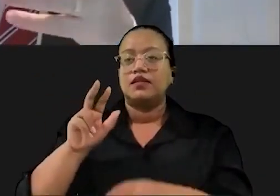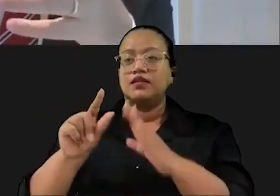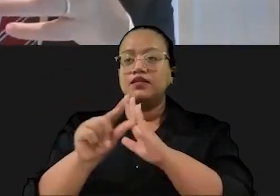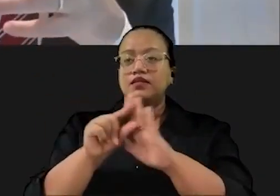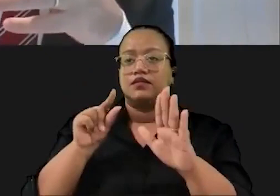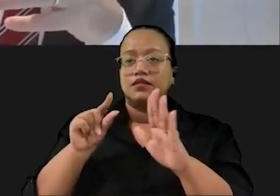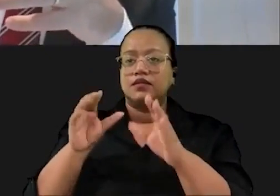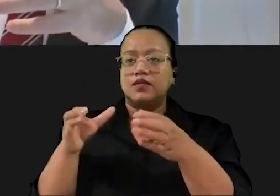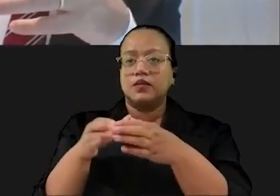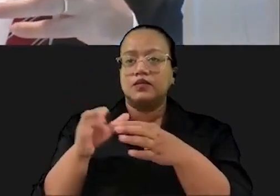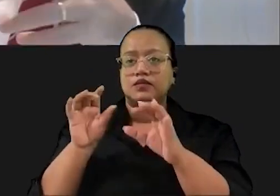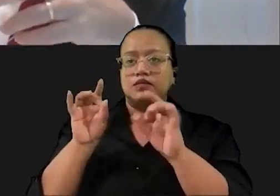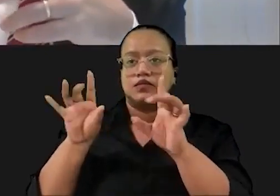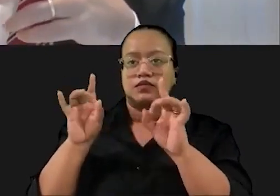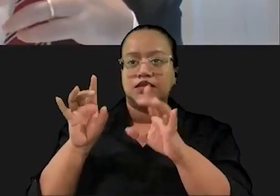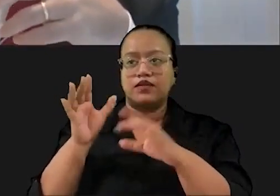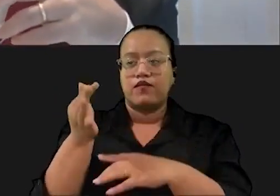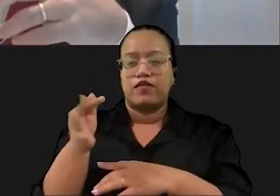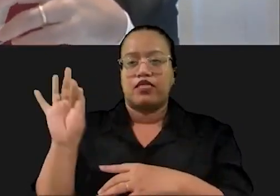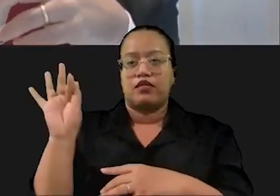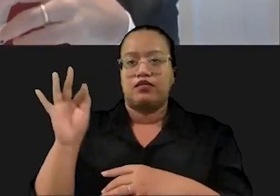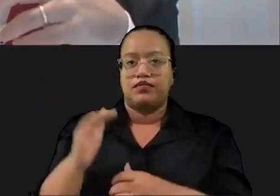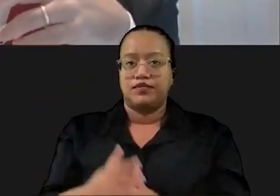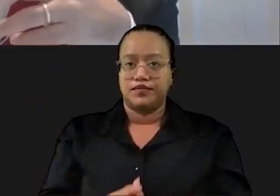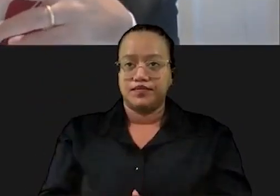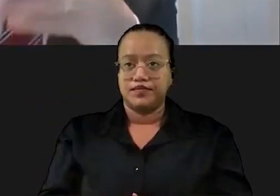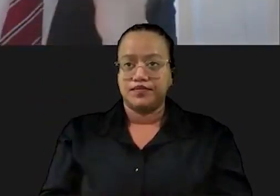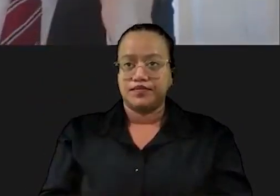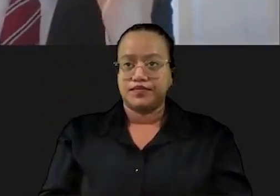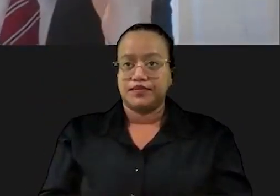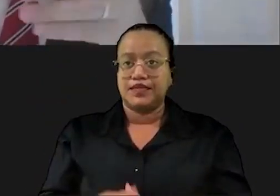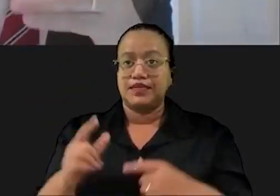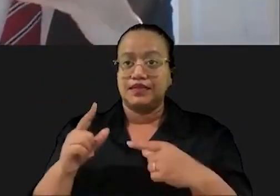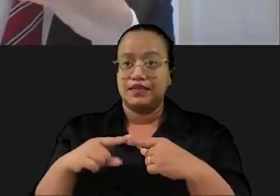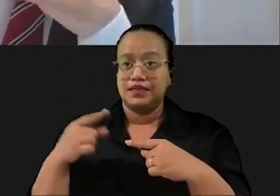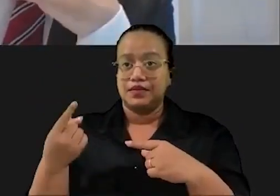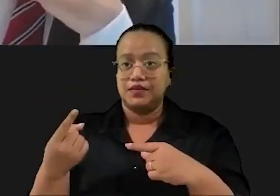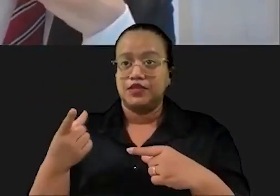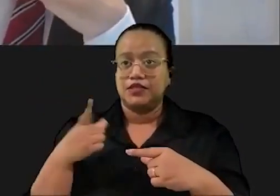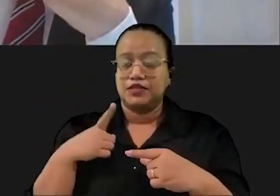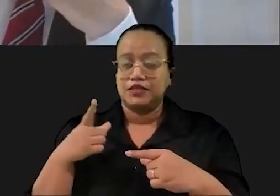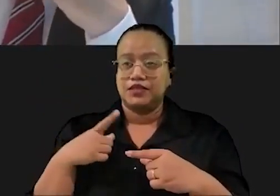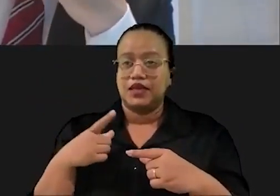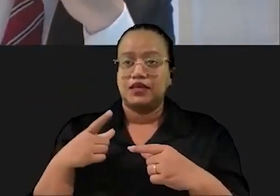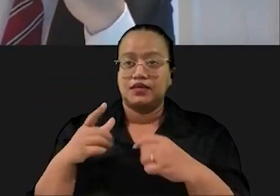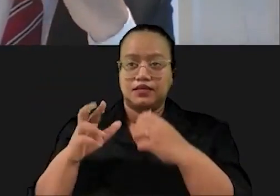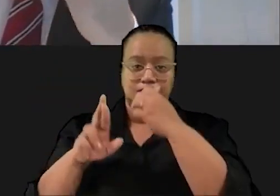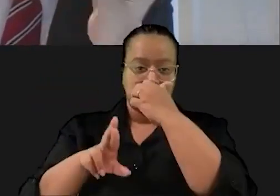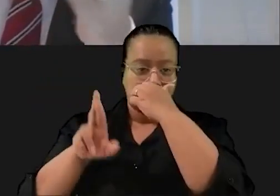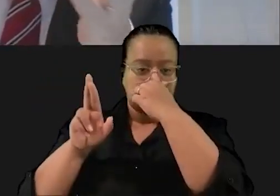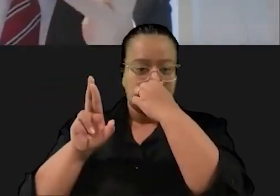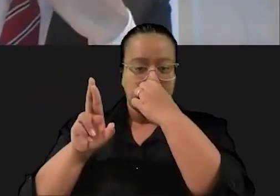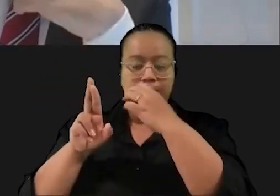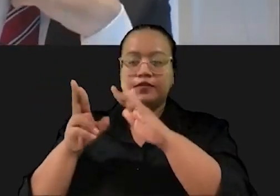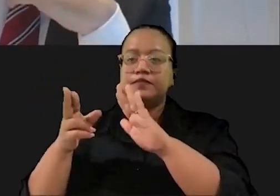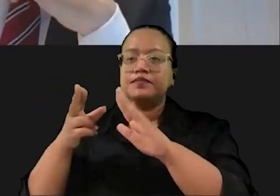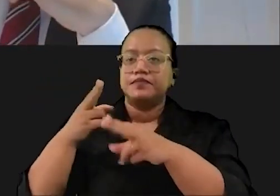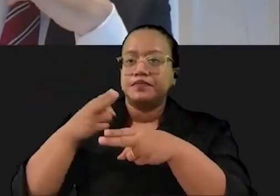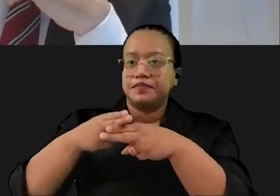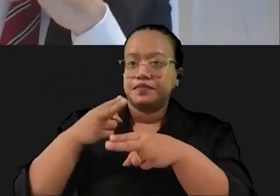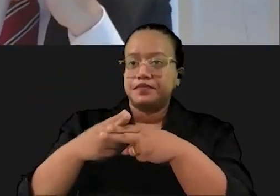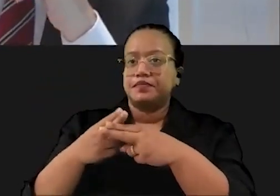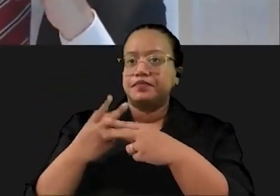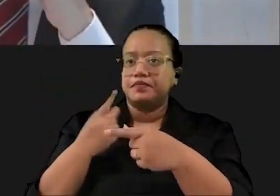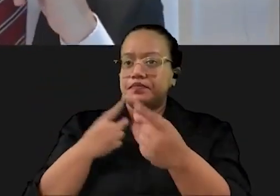Depois de tratativas internacionais com representantes da Caixa, a gente chegou ali em um procedimento bem detalhado, né, que eu acho que não